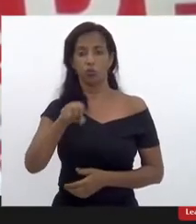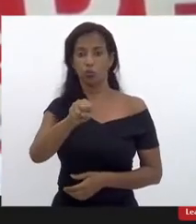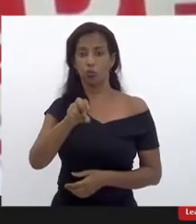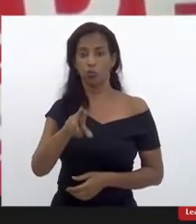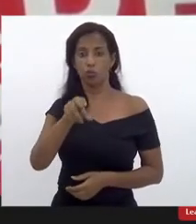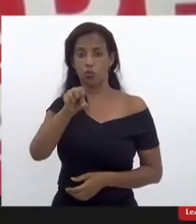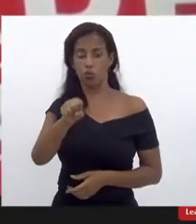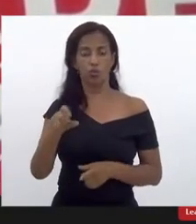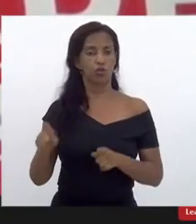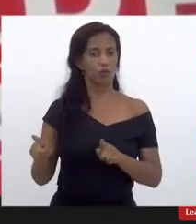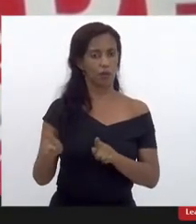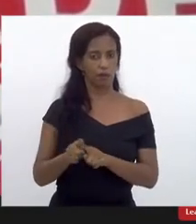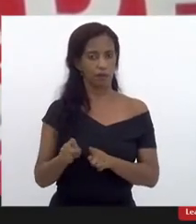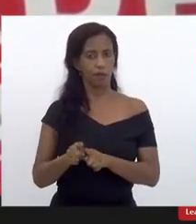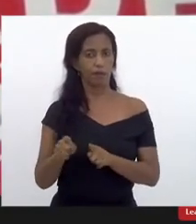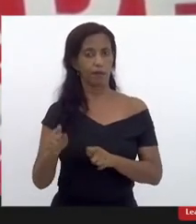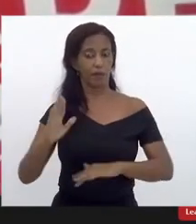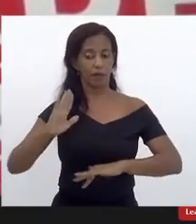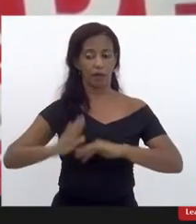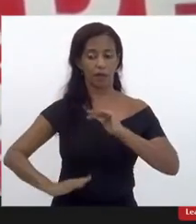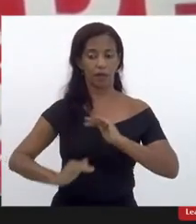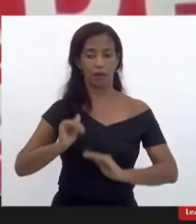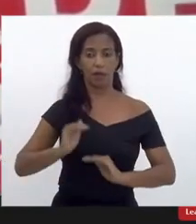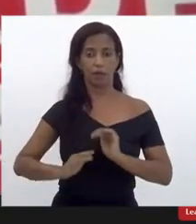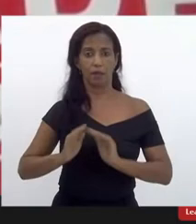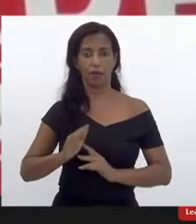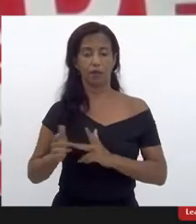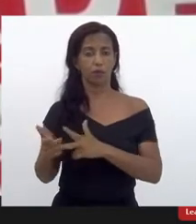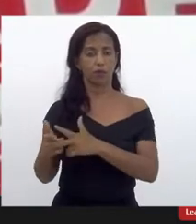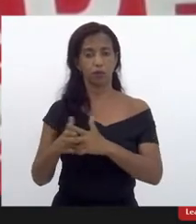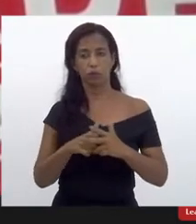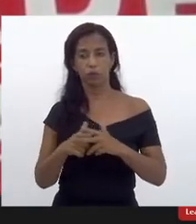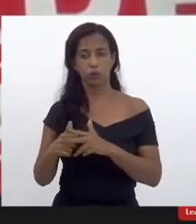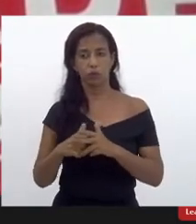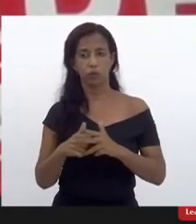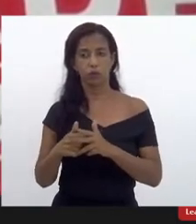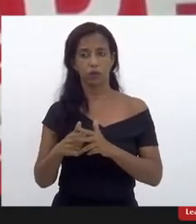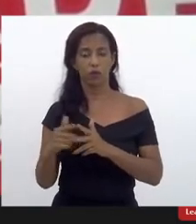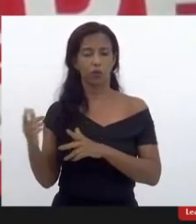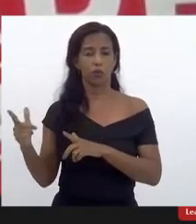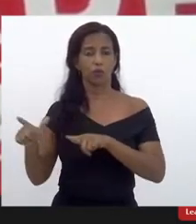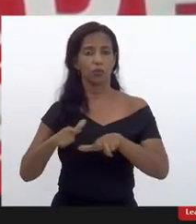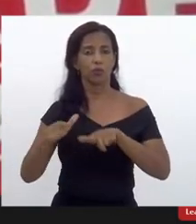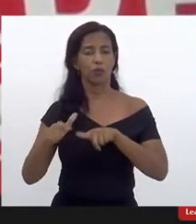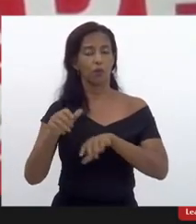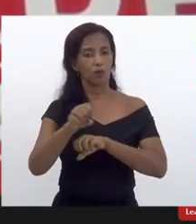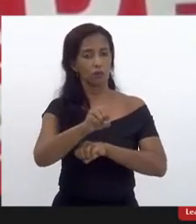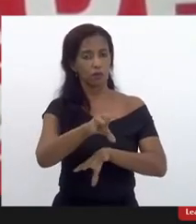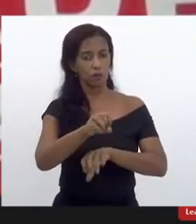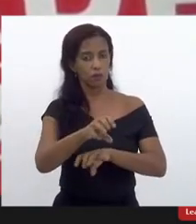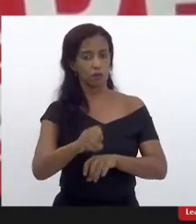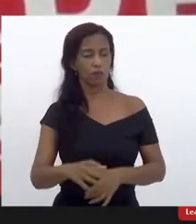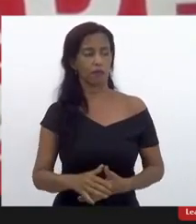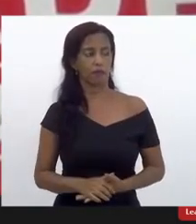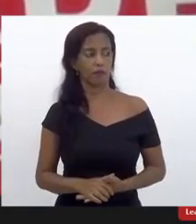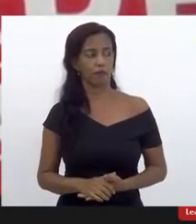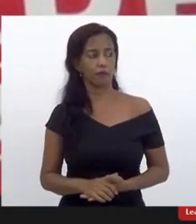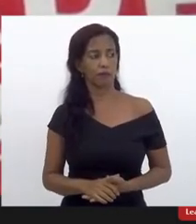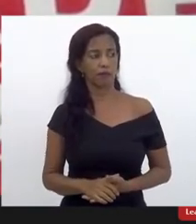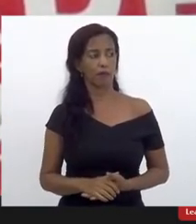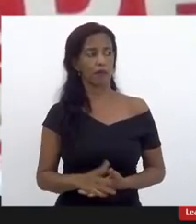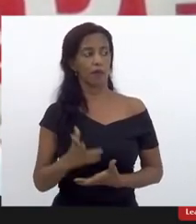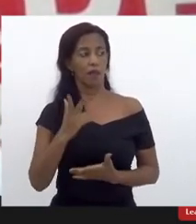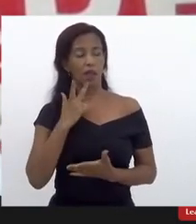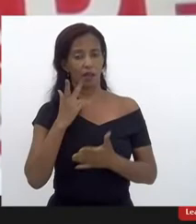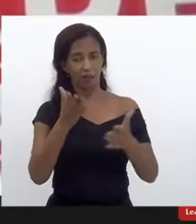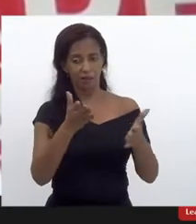e, inclusive, pela capacidade de manutenção da prestação do serviço educacional. E aí eu puxo a